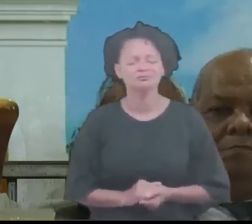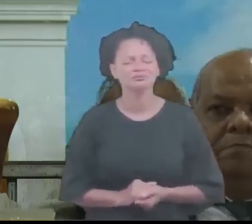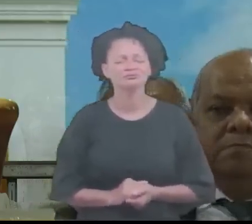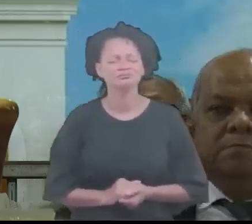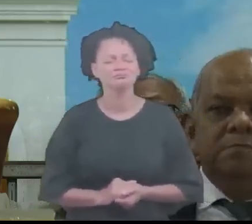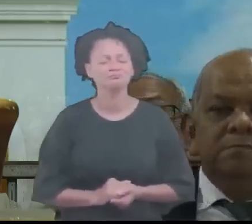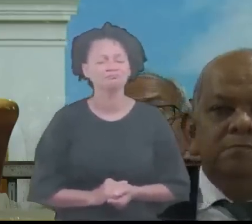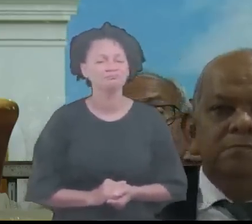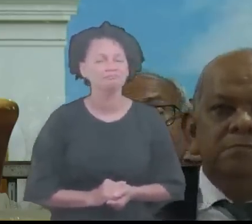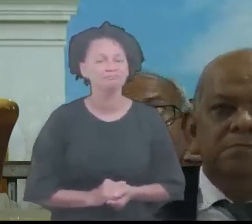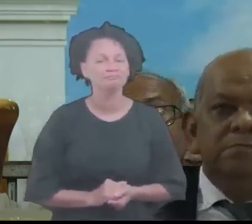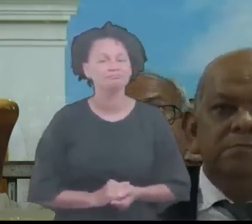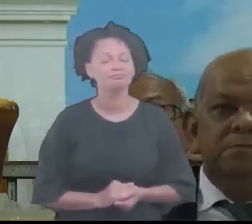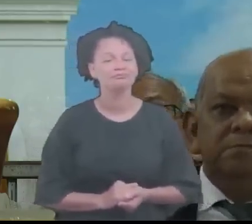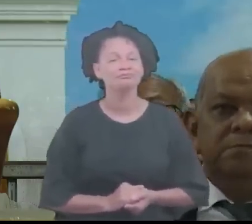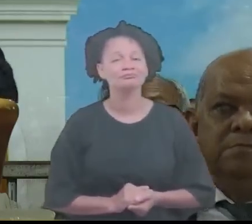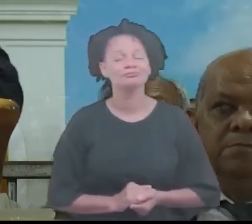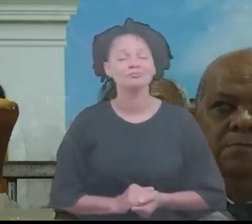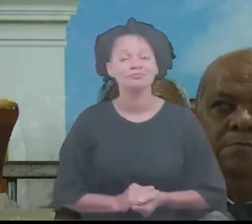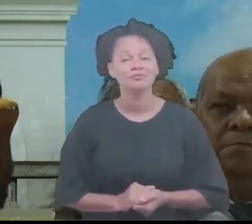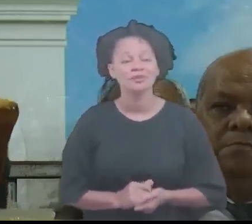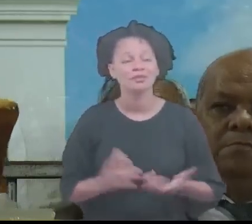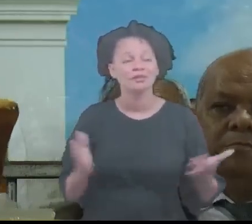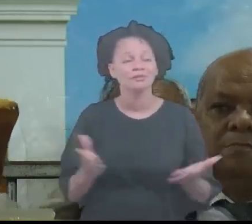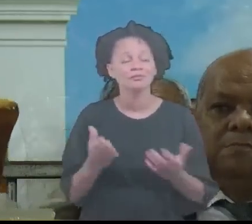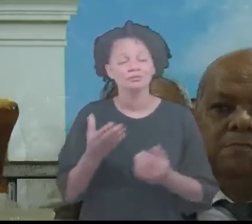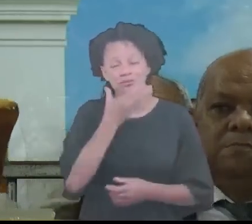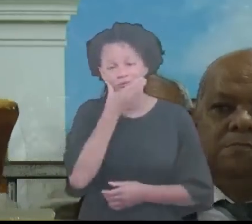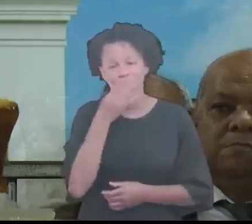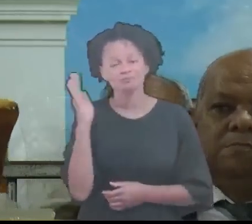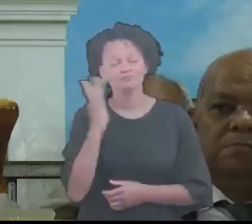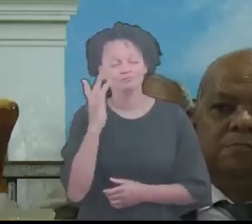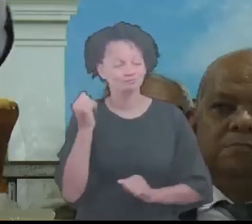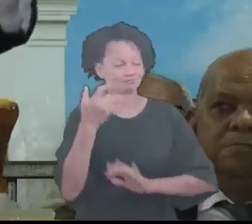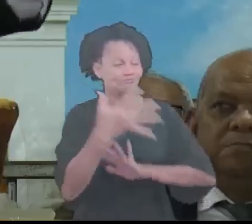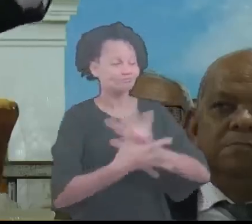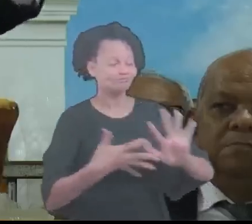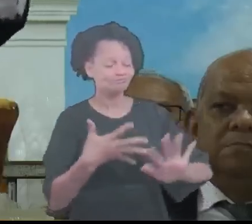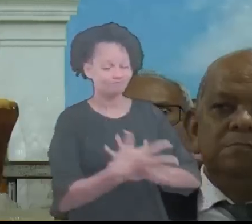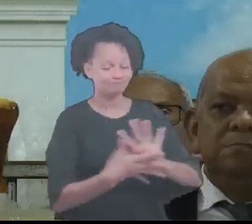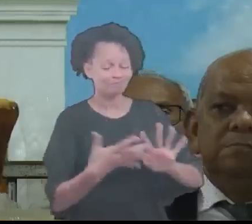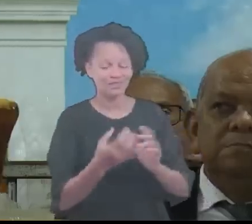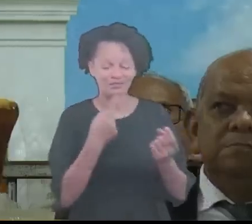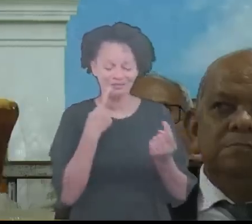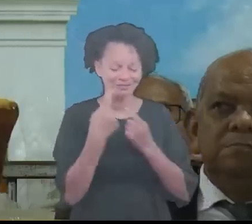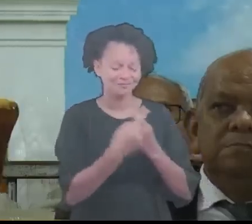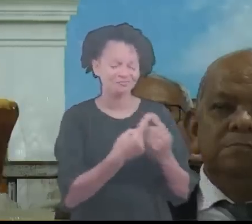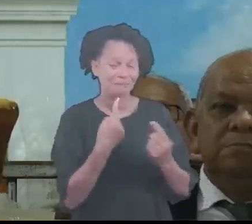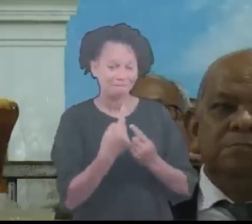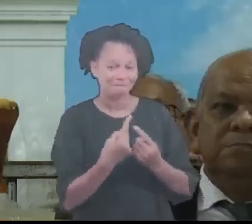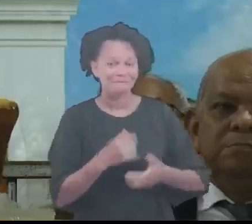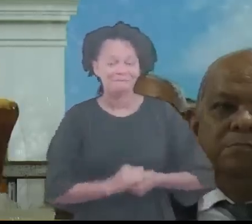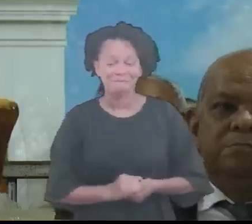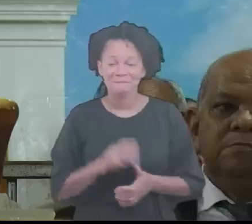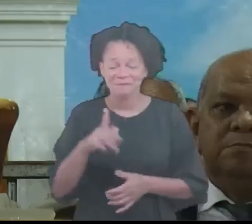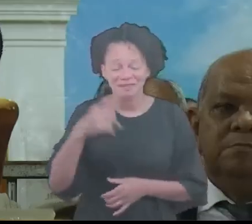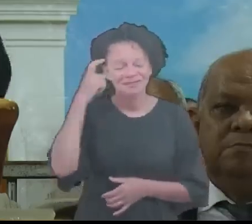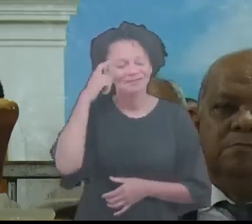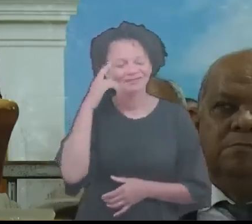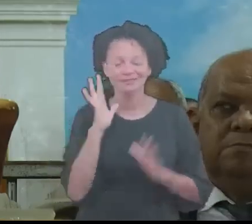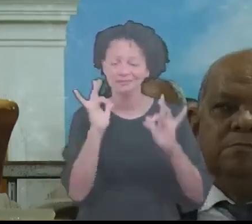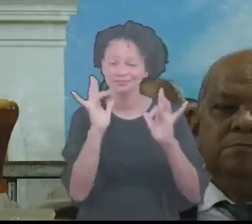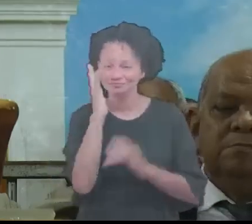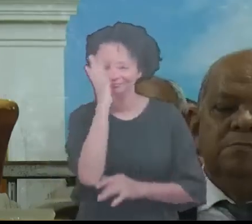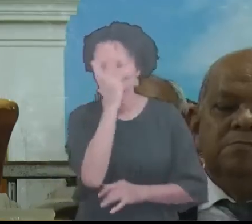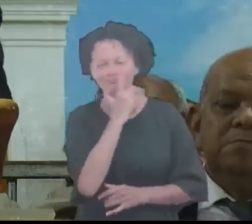Aí, agora quem fala é o noivo. É um diálogo. Glória a Deus. Pense num namoro